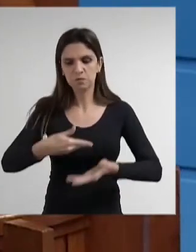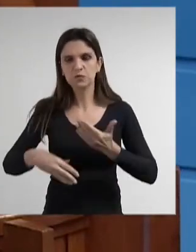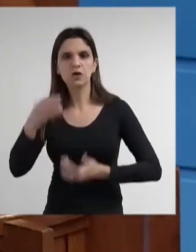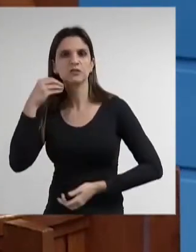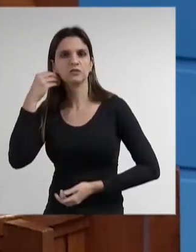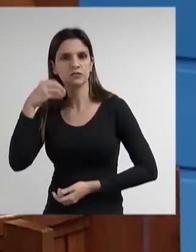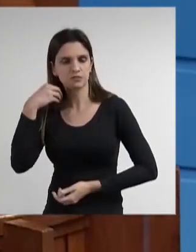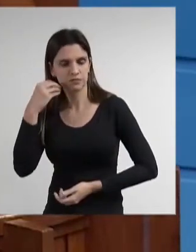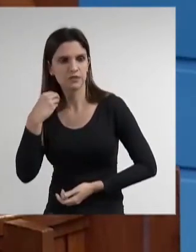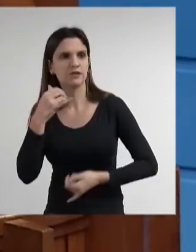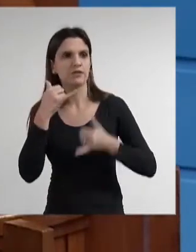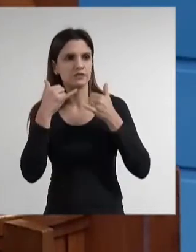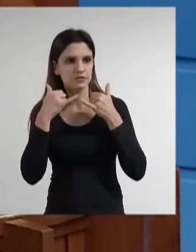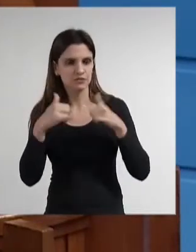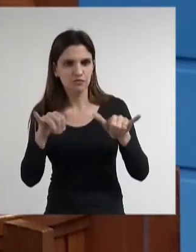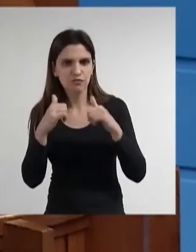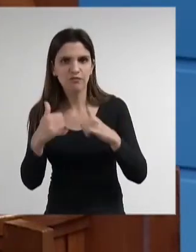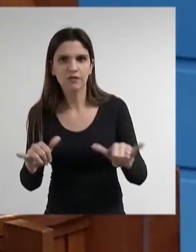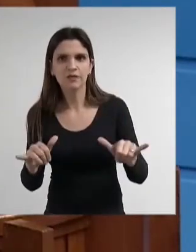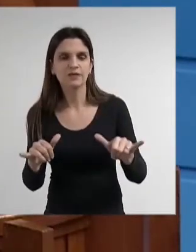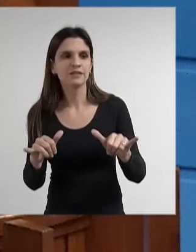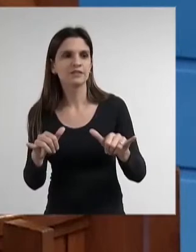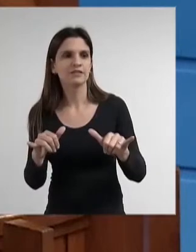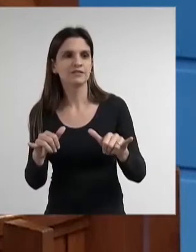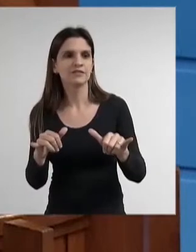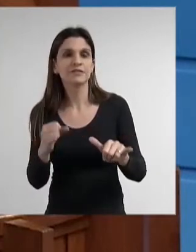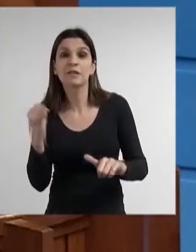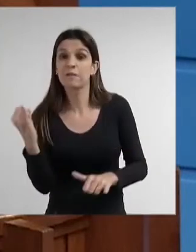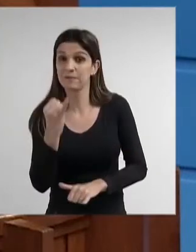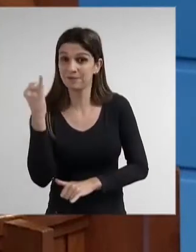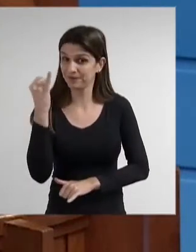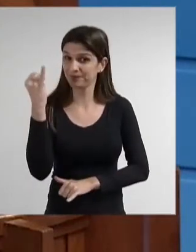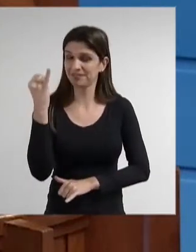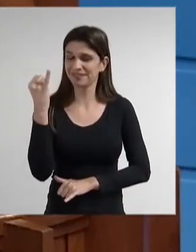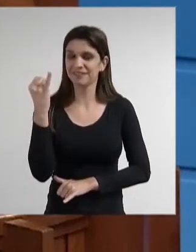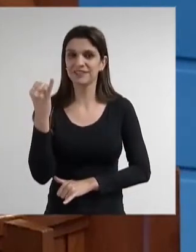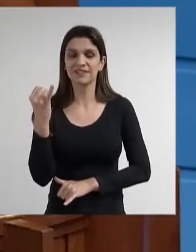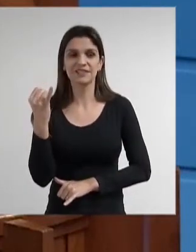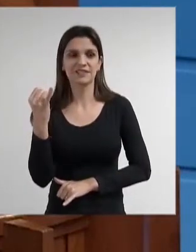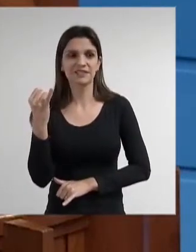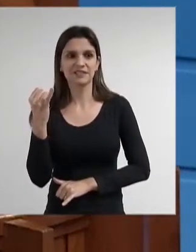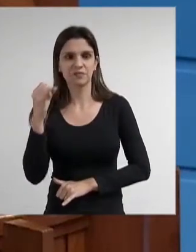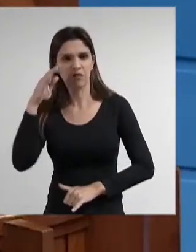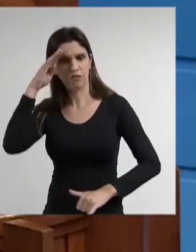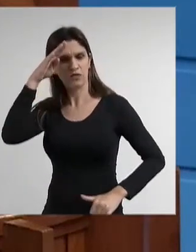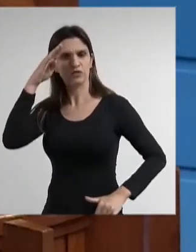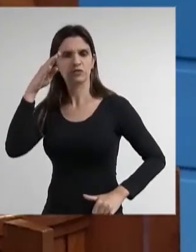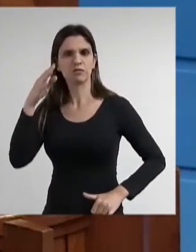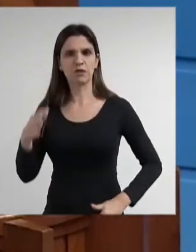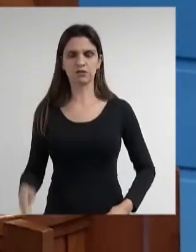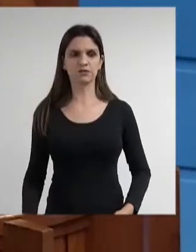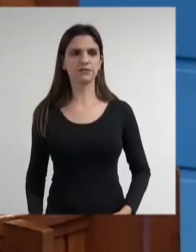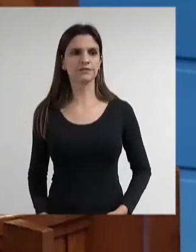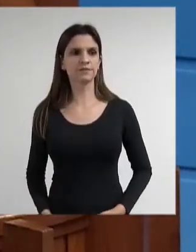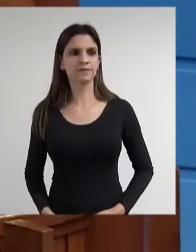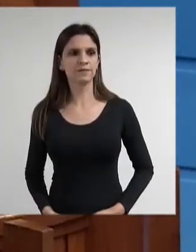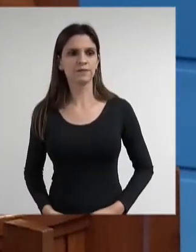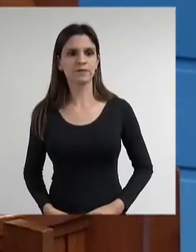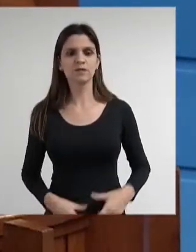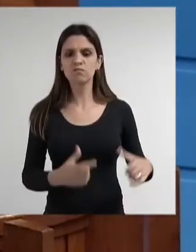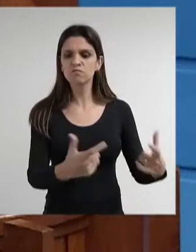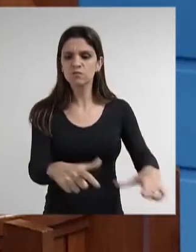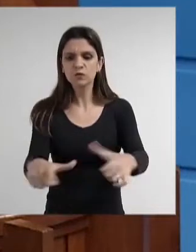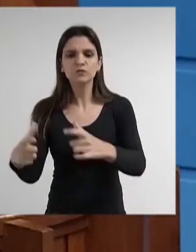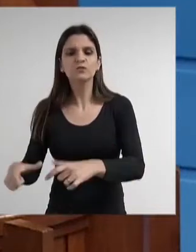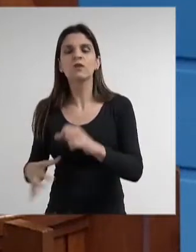de informações é muito saudável, tanto para as Forças Armadas como para os demais órgãos de segurança